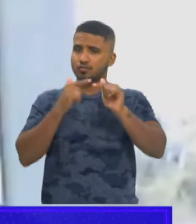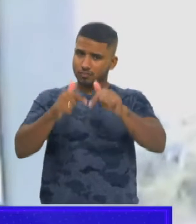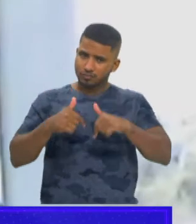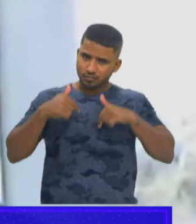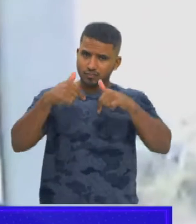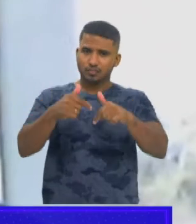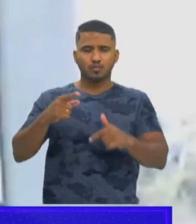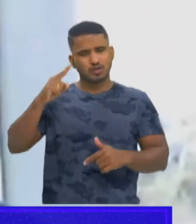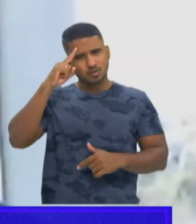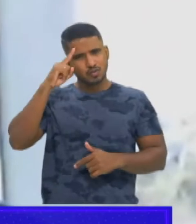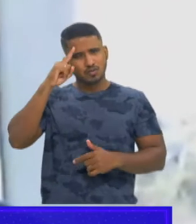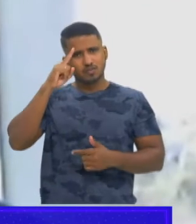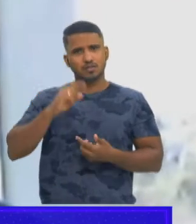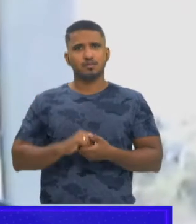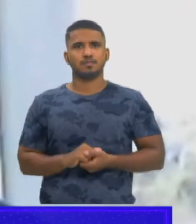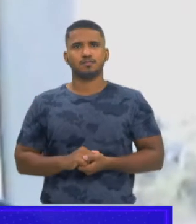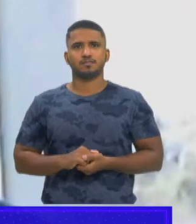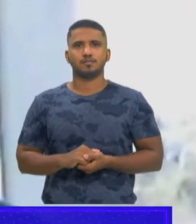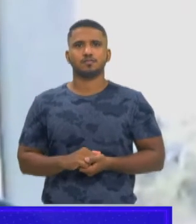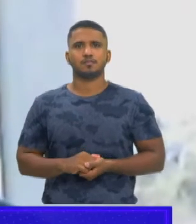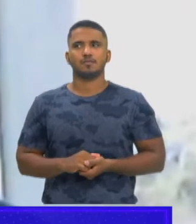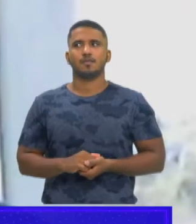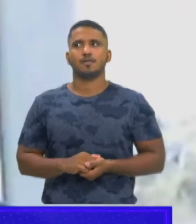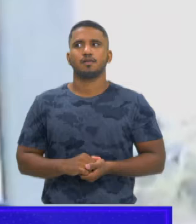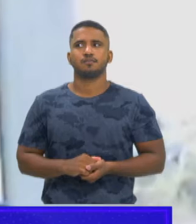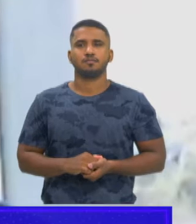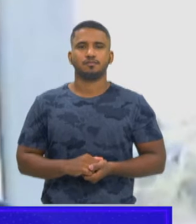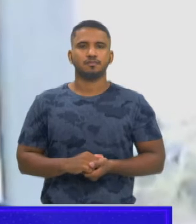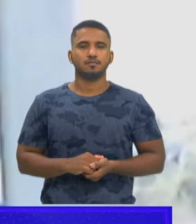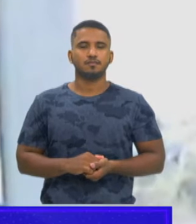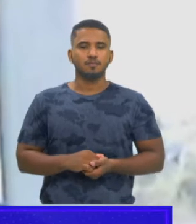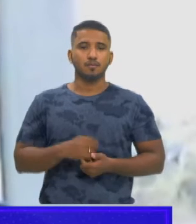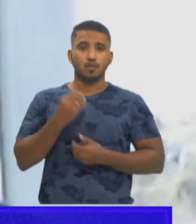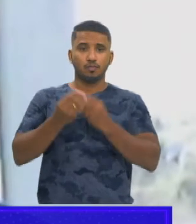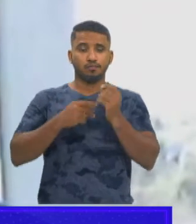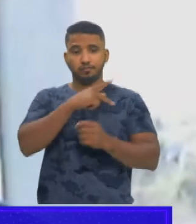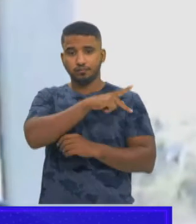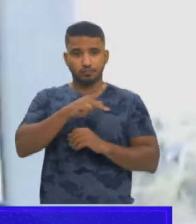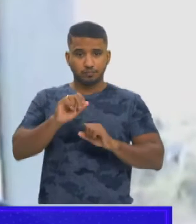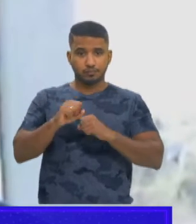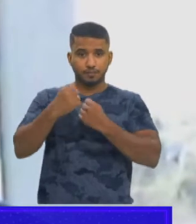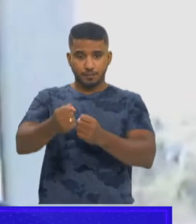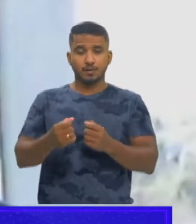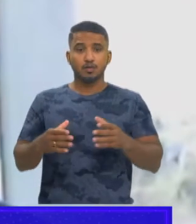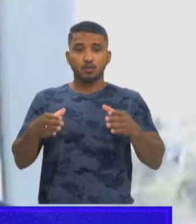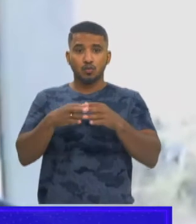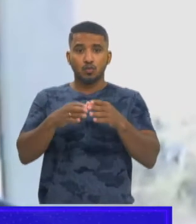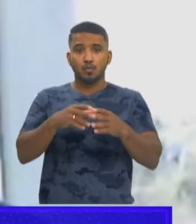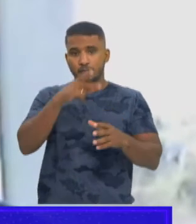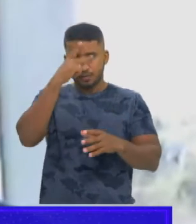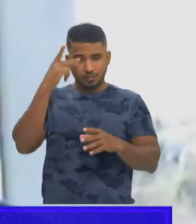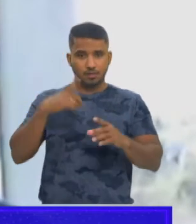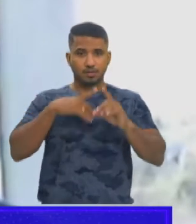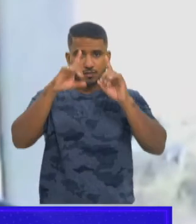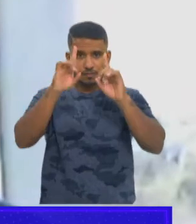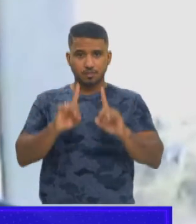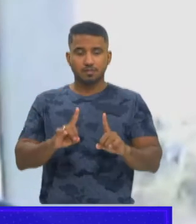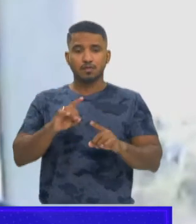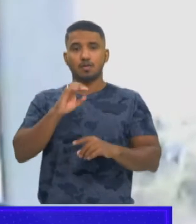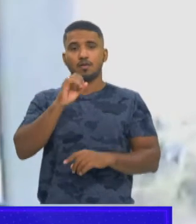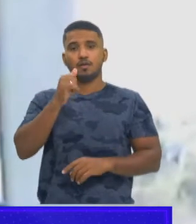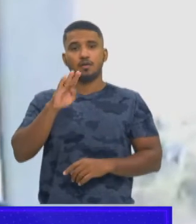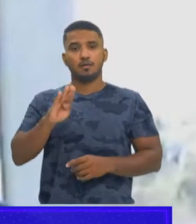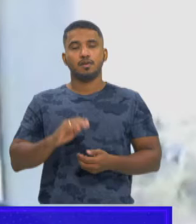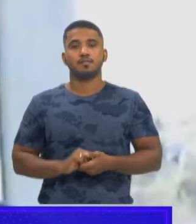aí, nossa lei de inclusão trata disso. E é isso que nós defendemos diariamente à